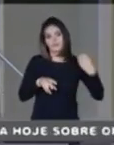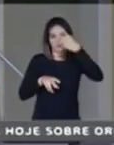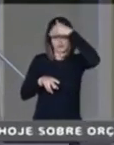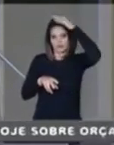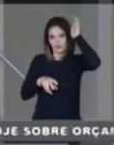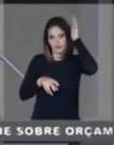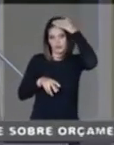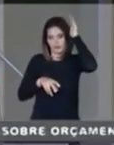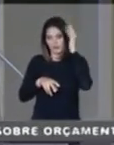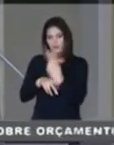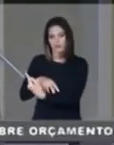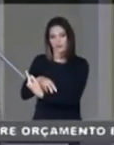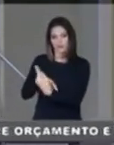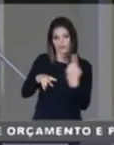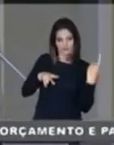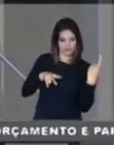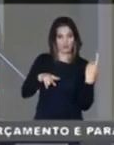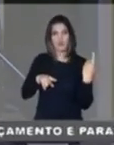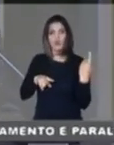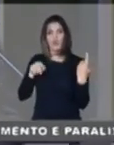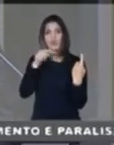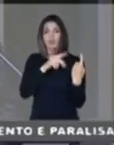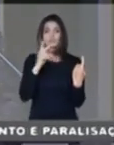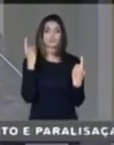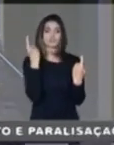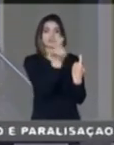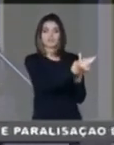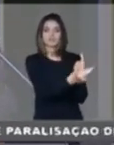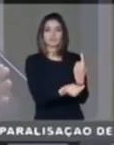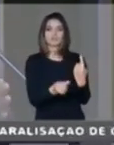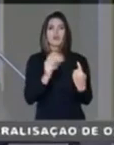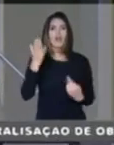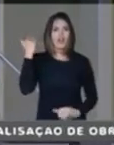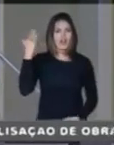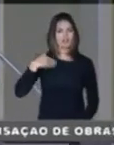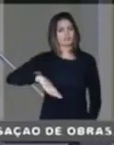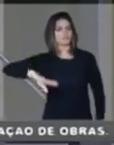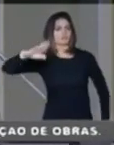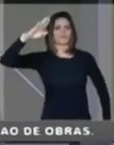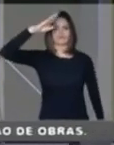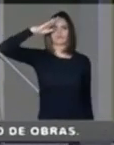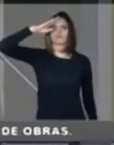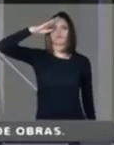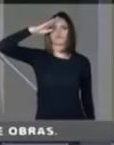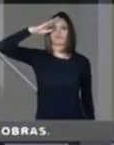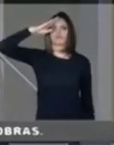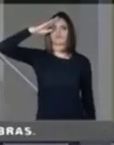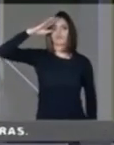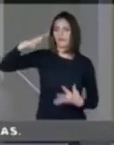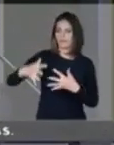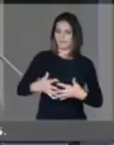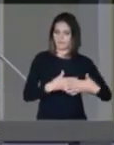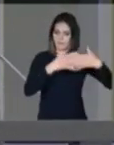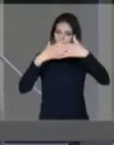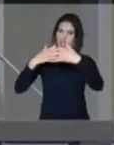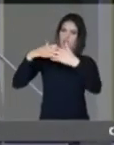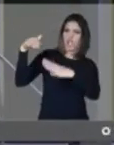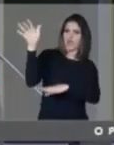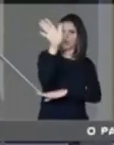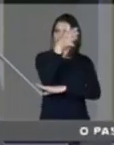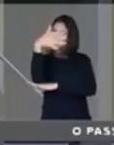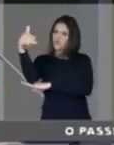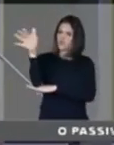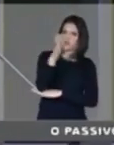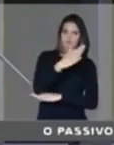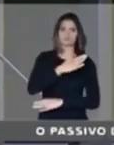qual o deputado Wilson da Fetaeng. Ele já tinha batido continência para a bandeira americana.